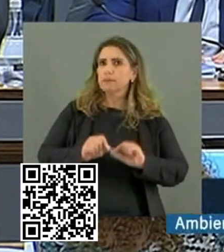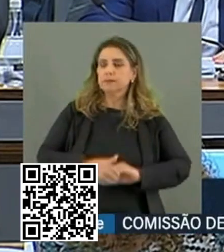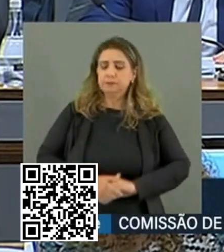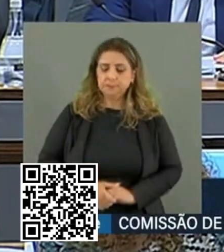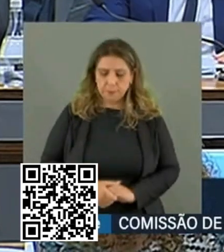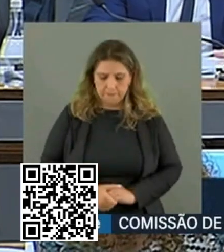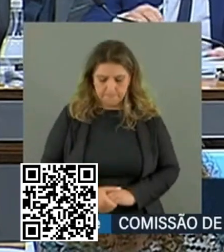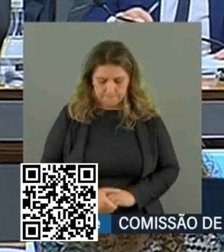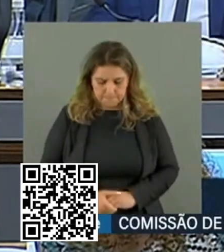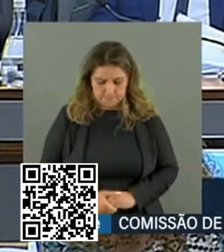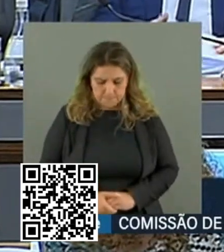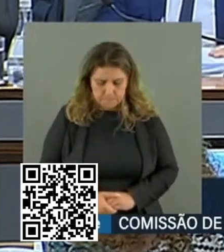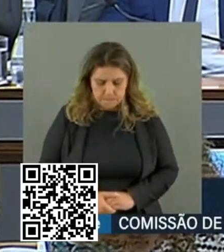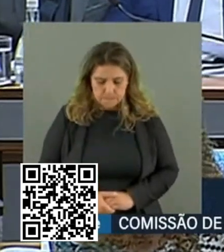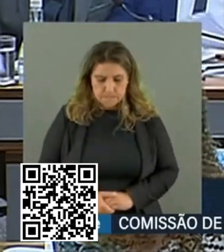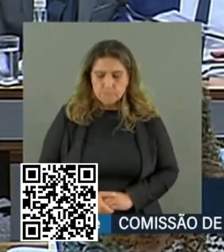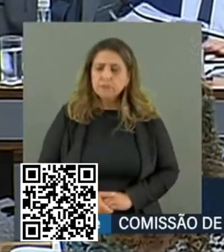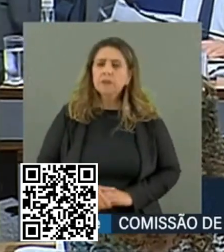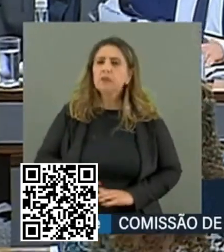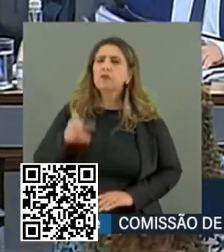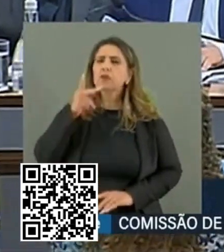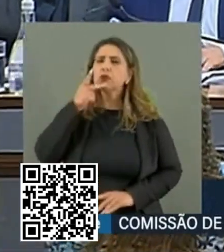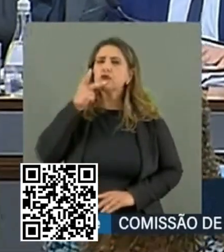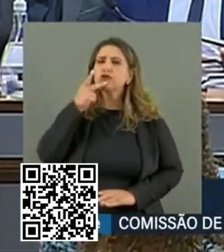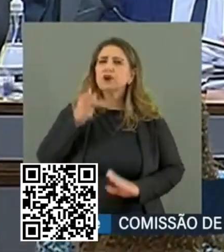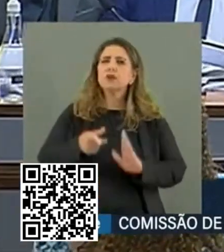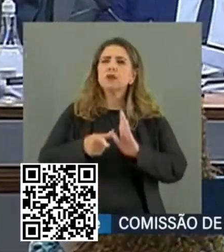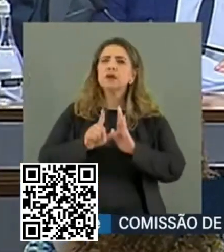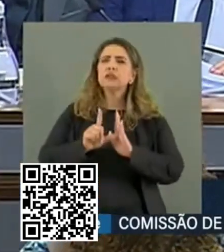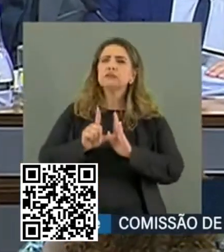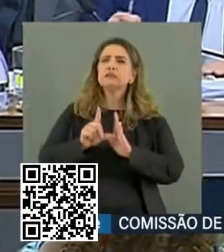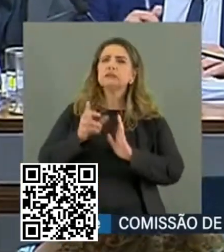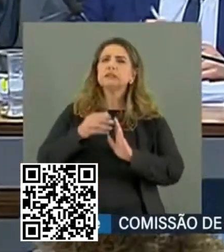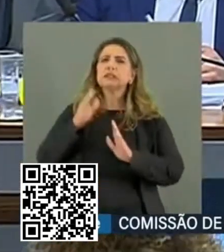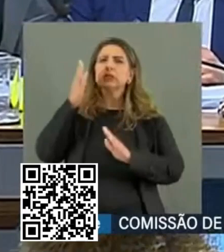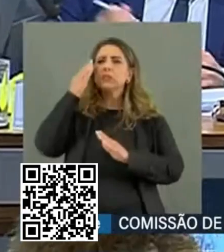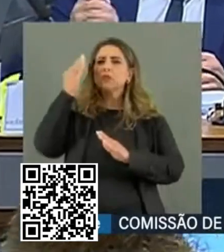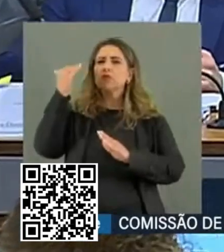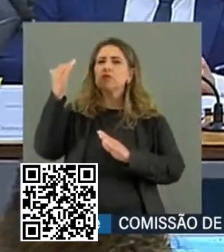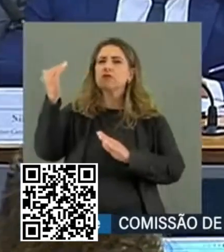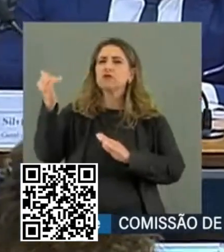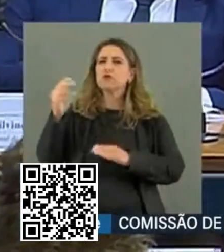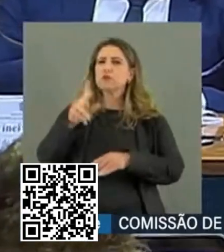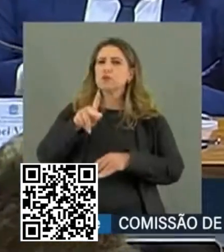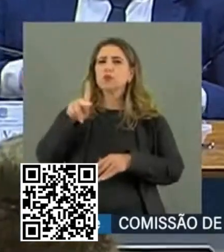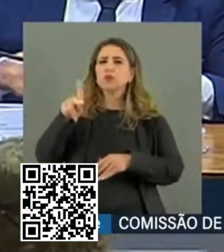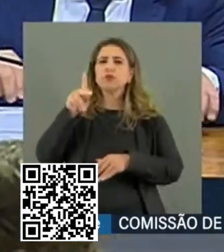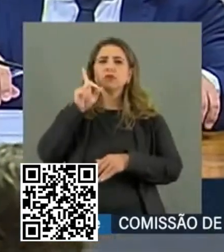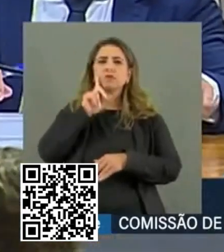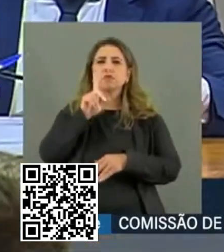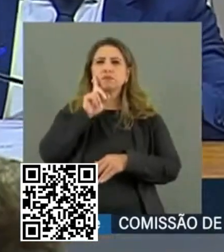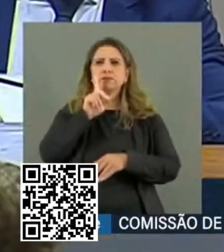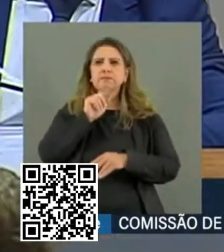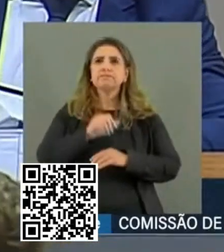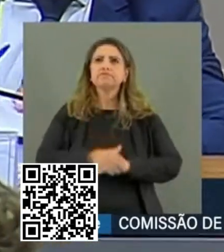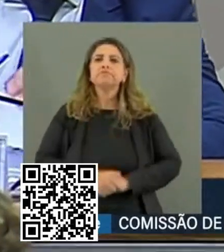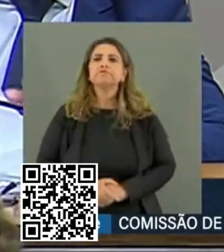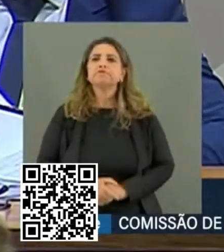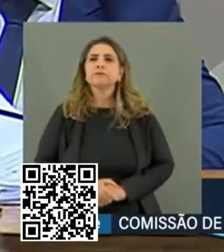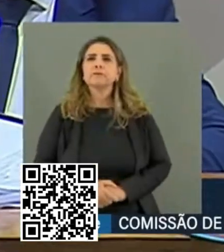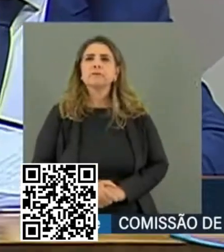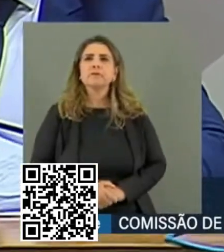uma fala, na verdade, a uma palavra de um famoso professor de Harvard, que ele